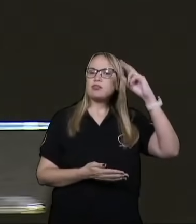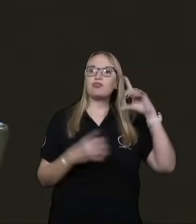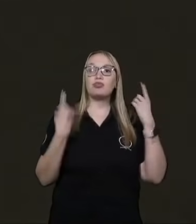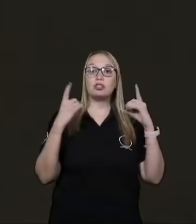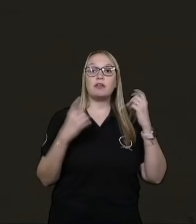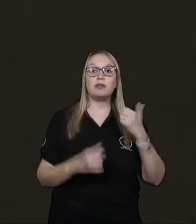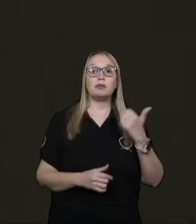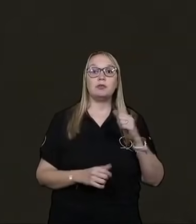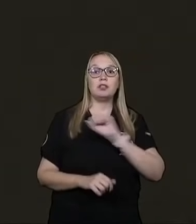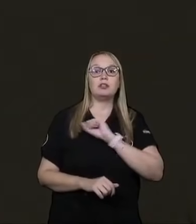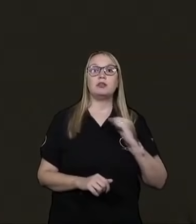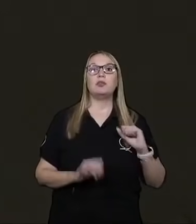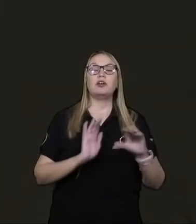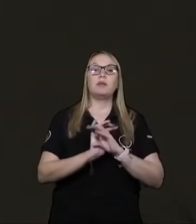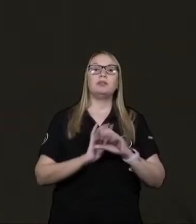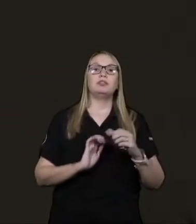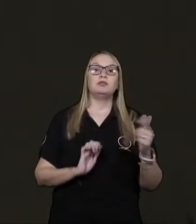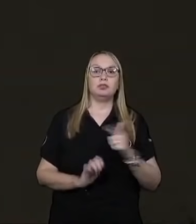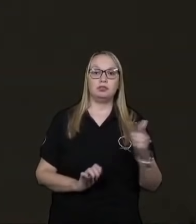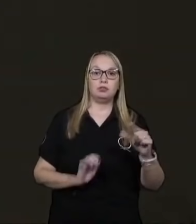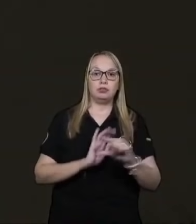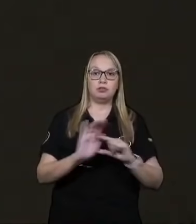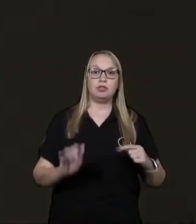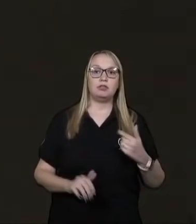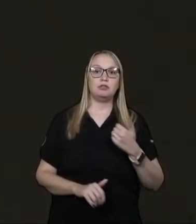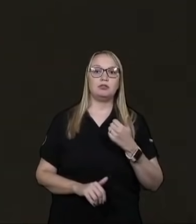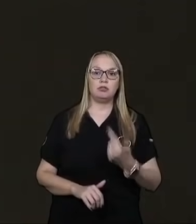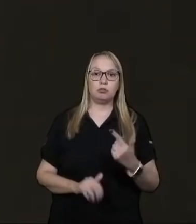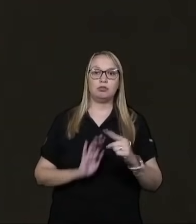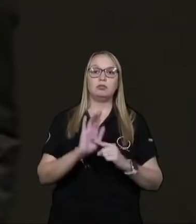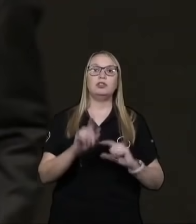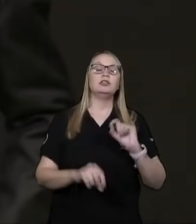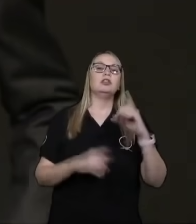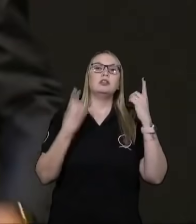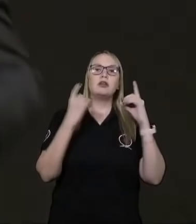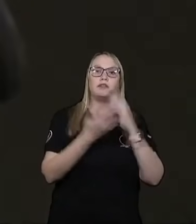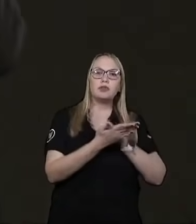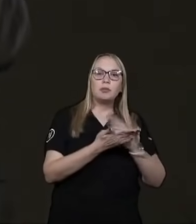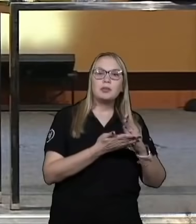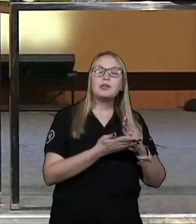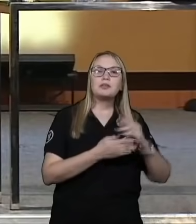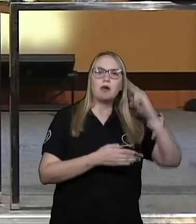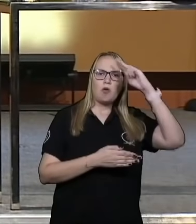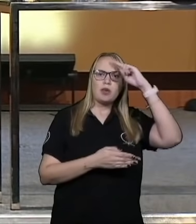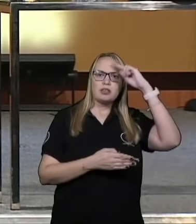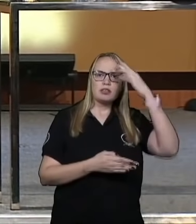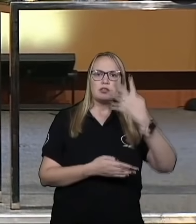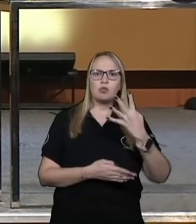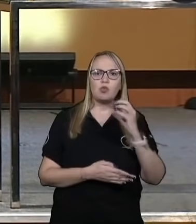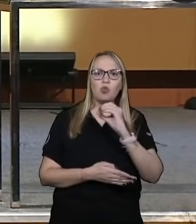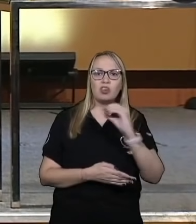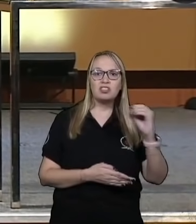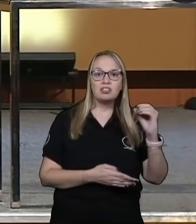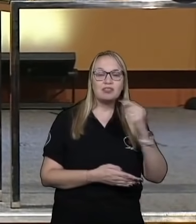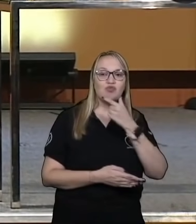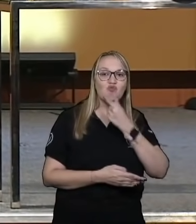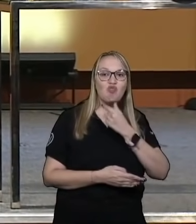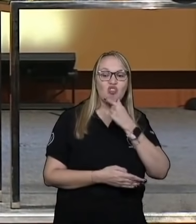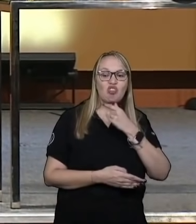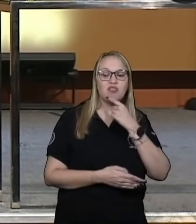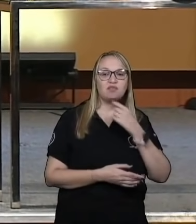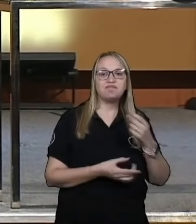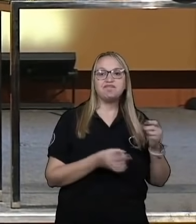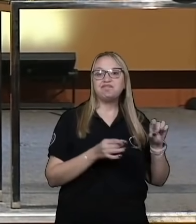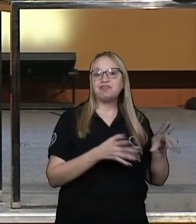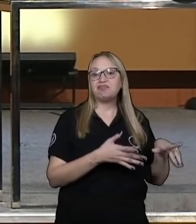Primeiro Samuel Capítulo 22 versículo dois Davi começa a ser o exército com 400 mulambentos